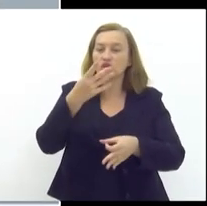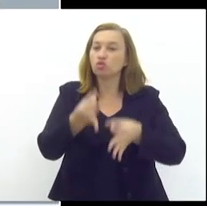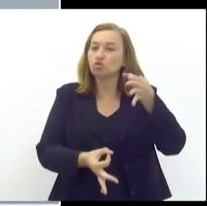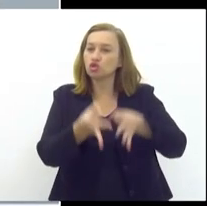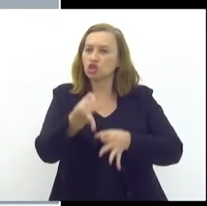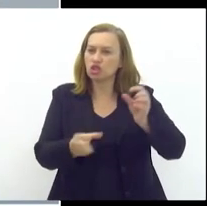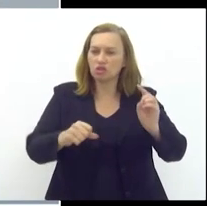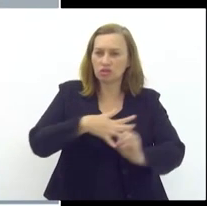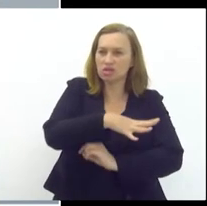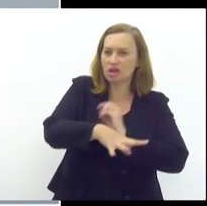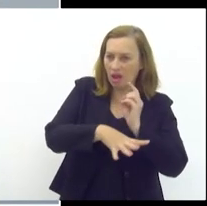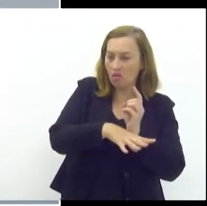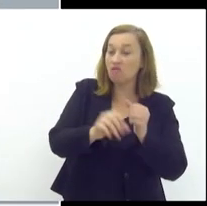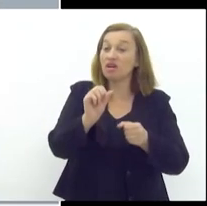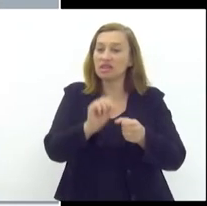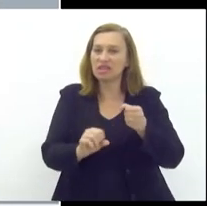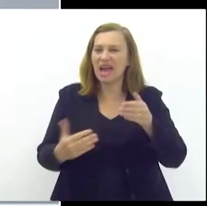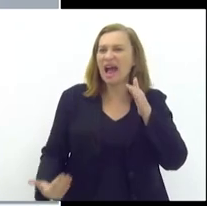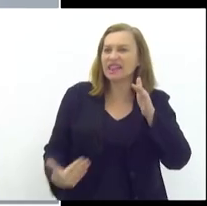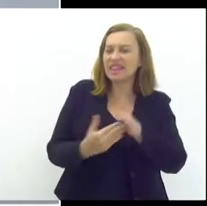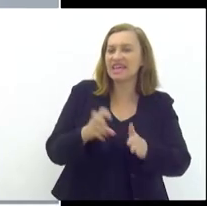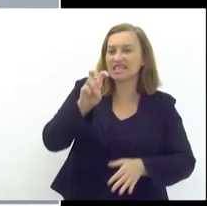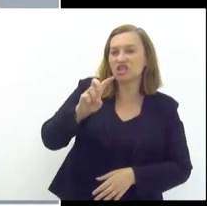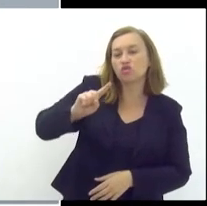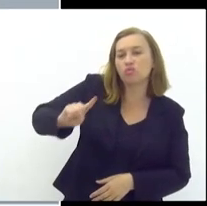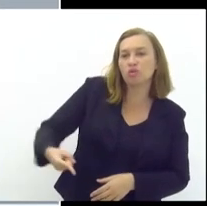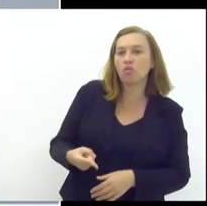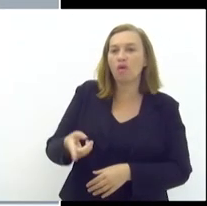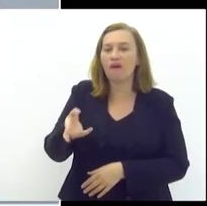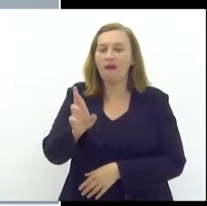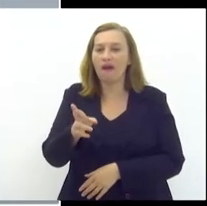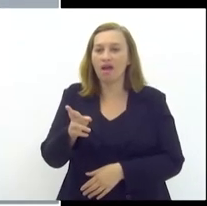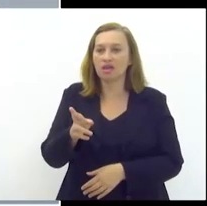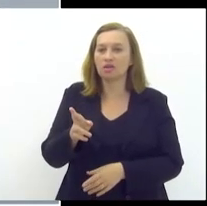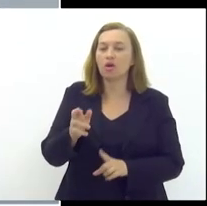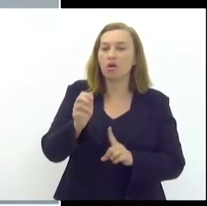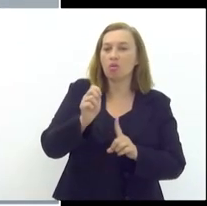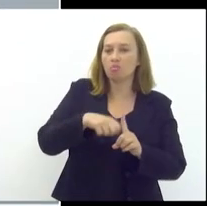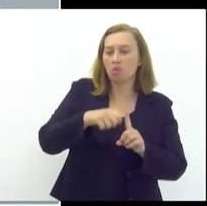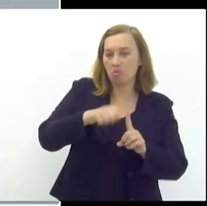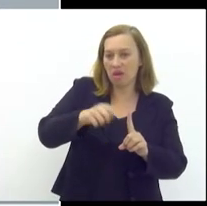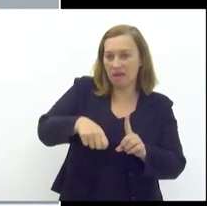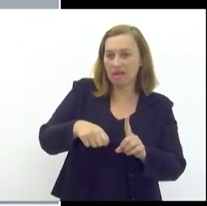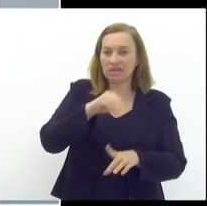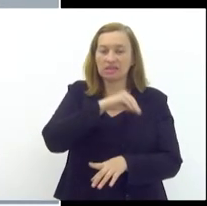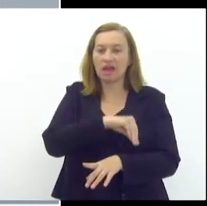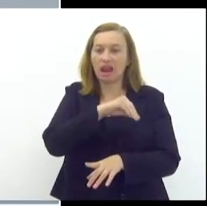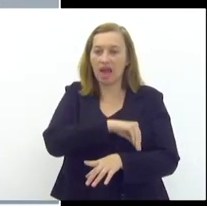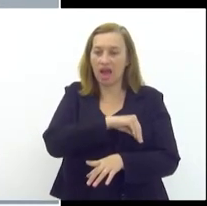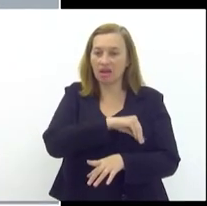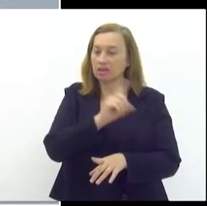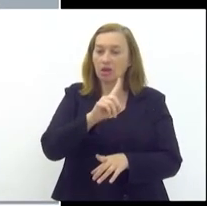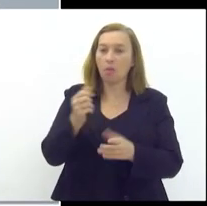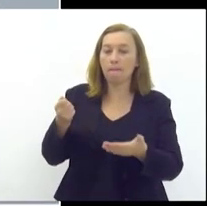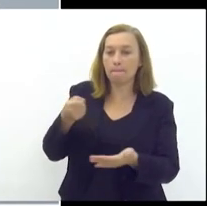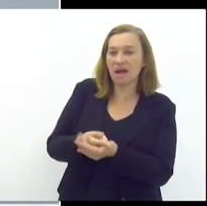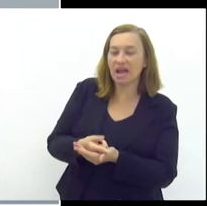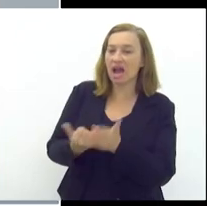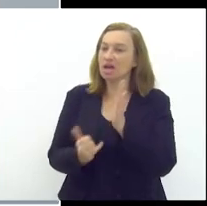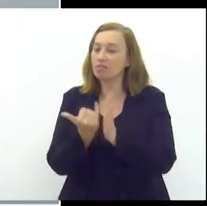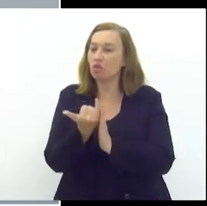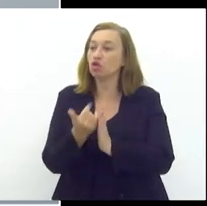para quem ganha até r$ 5.000 por mês não pagarem Imposto de Renda concordo e gênero